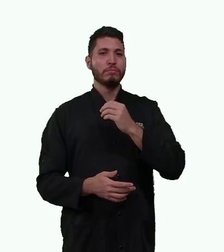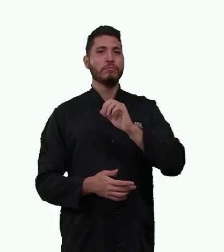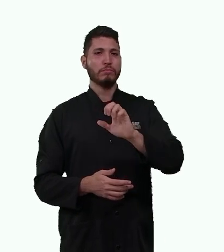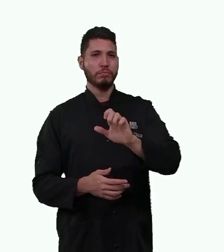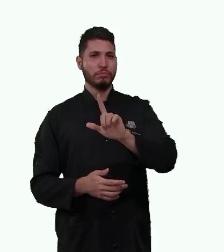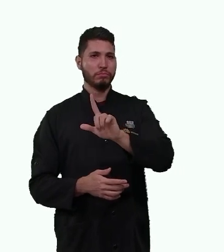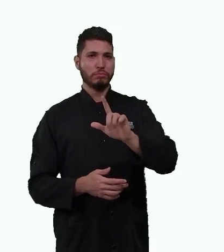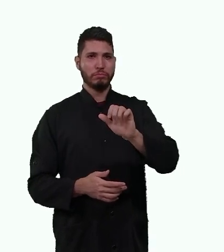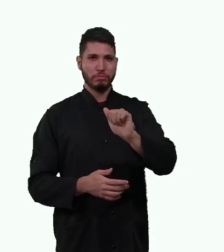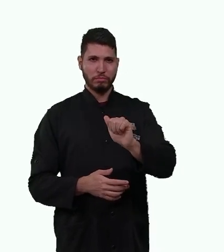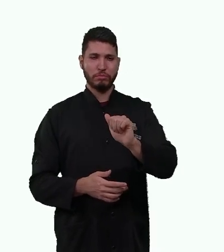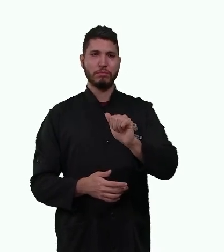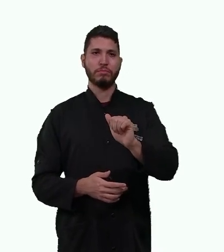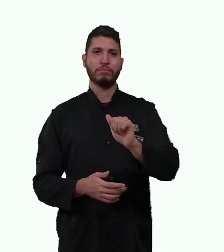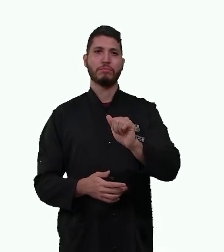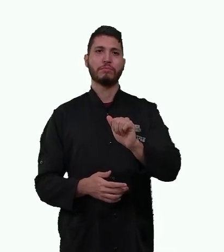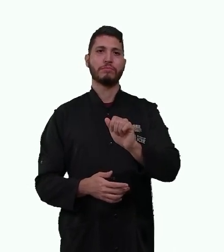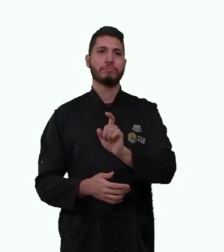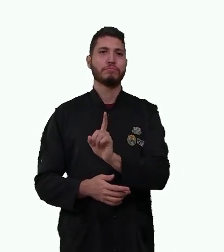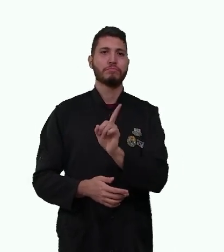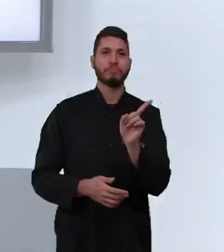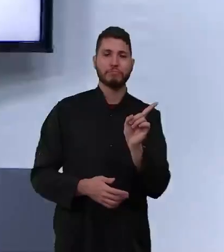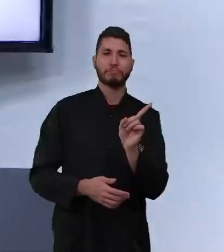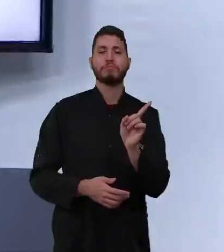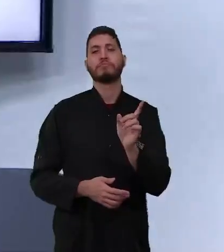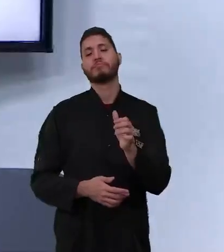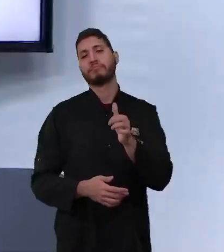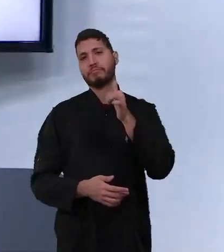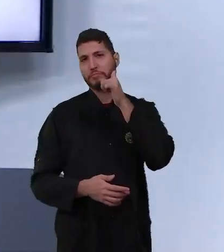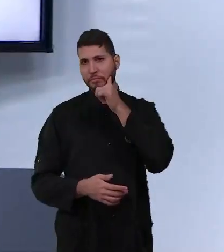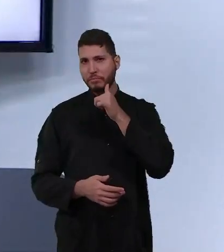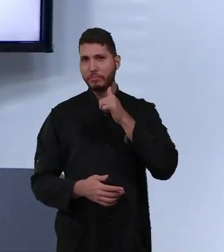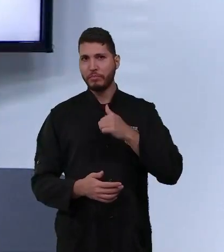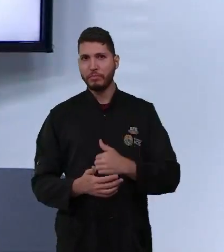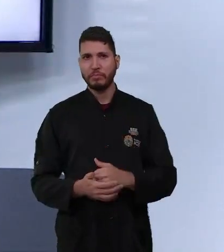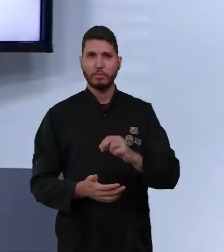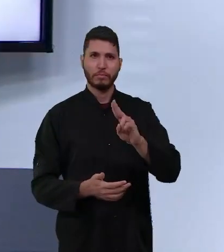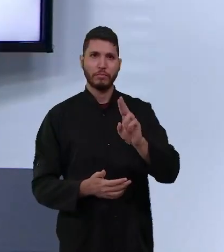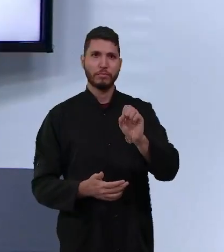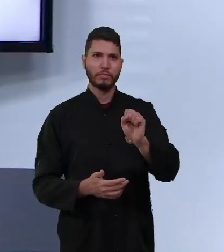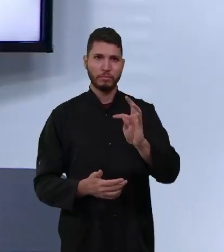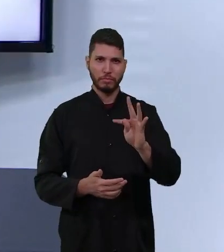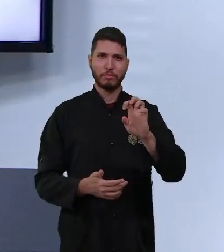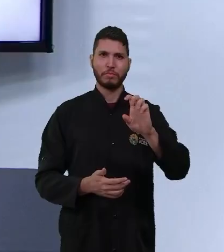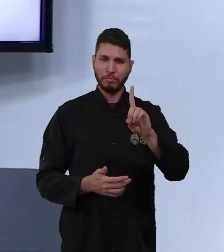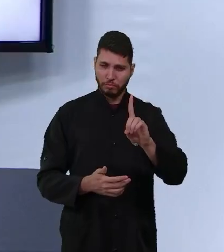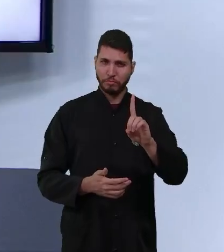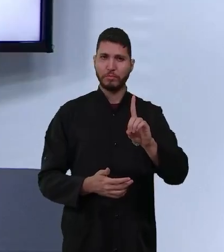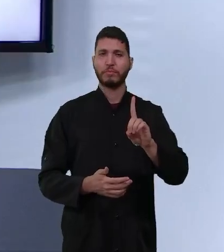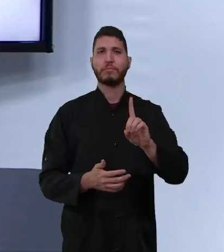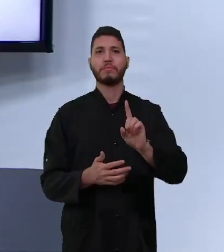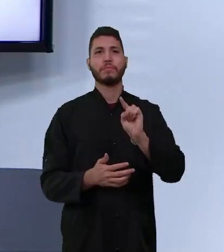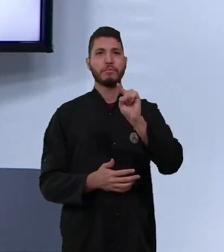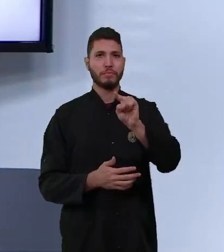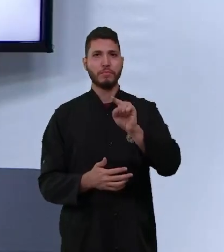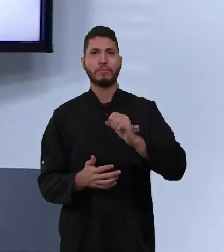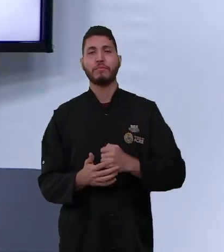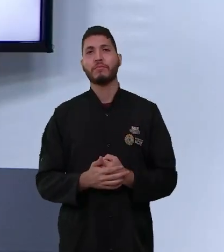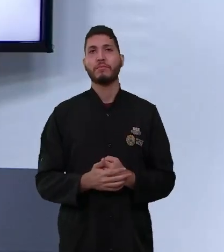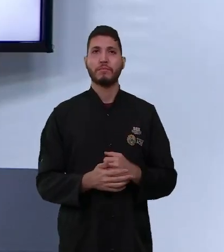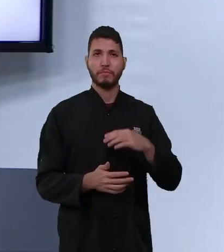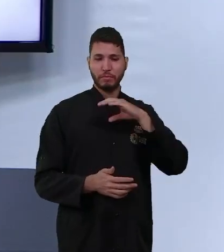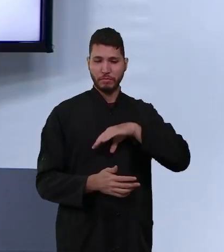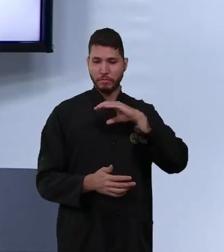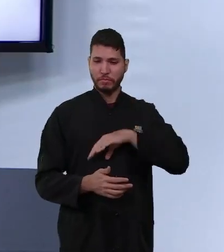Usted, você. Pessoal, na língua portuguesa, nós utilizamos a palavra você, o pronome